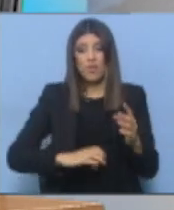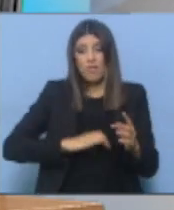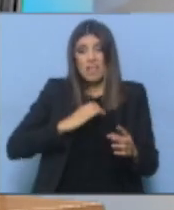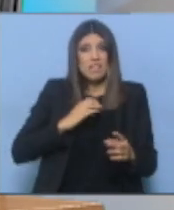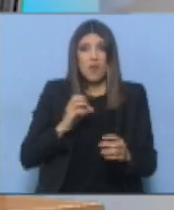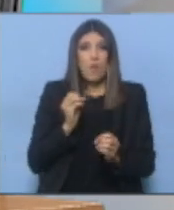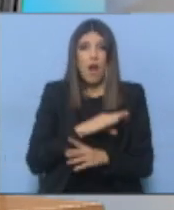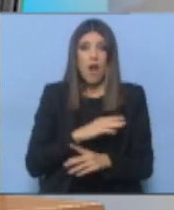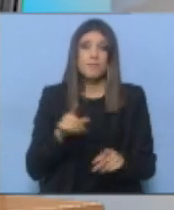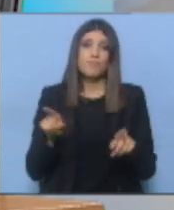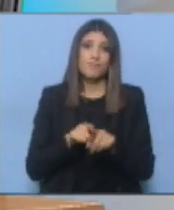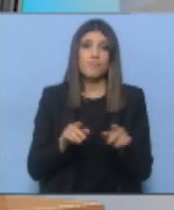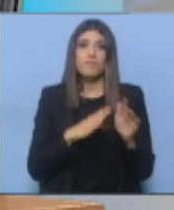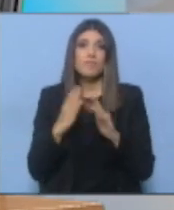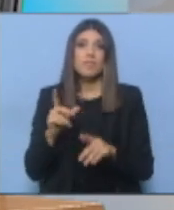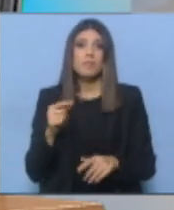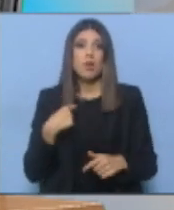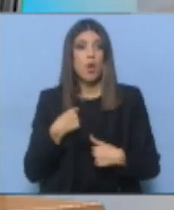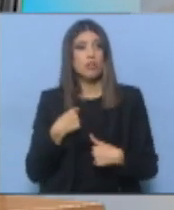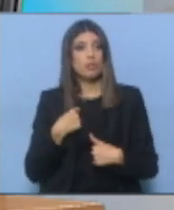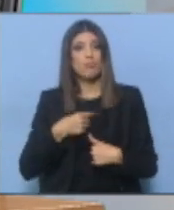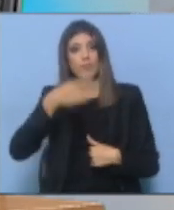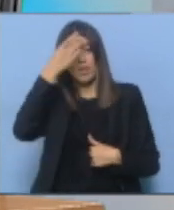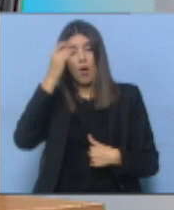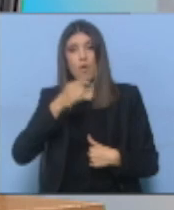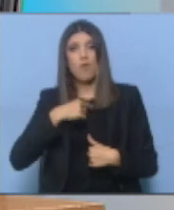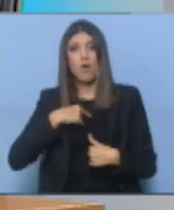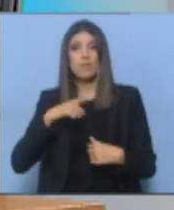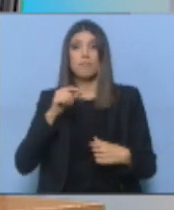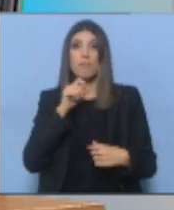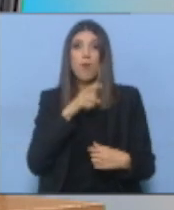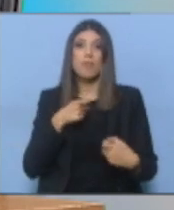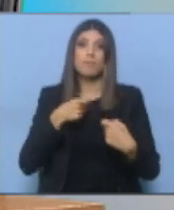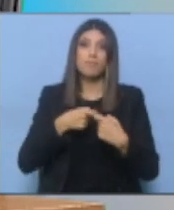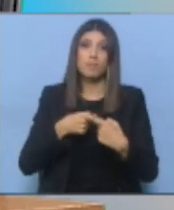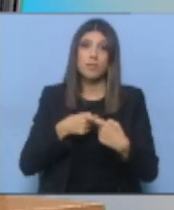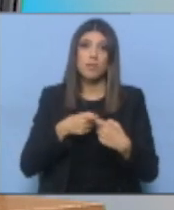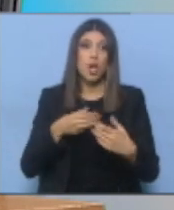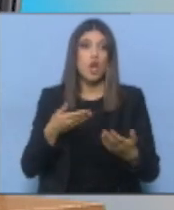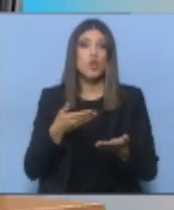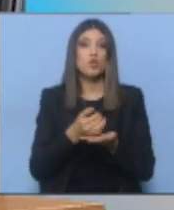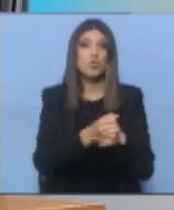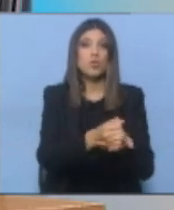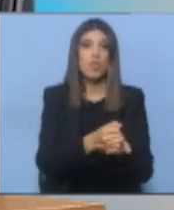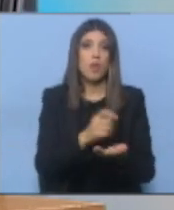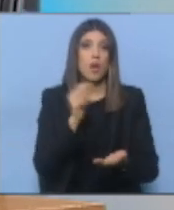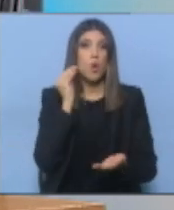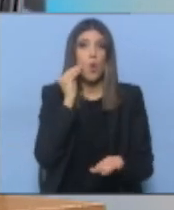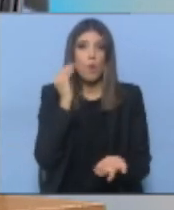Isto associado, a nosso ver, com outro aspecto que poderia ajudar, que é o desenvolvimento